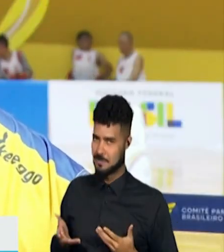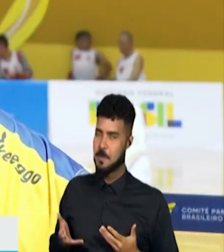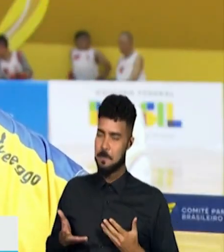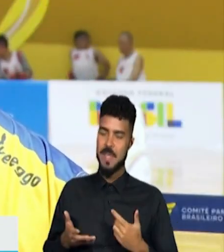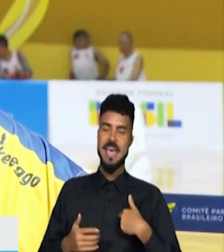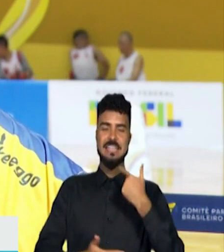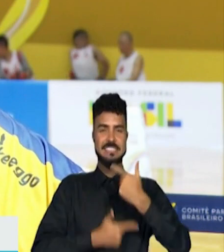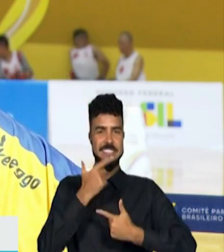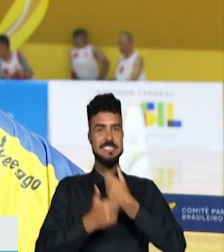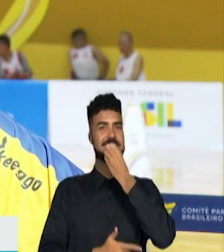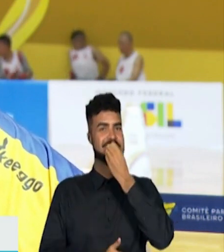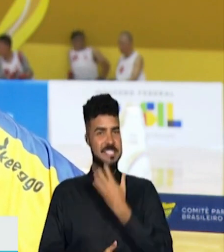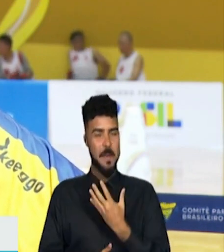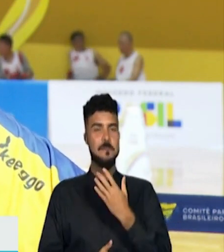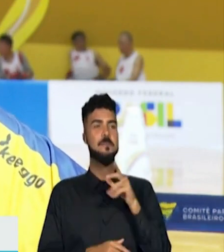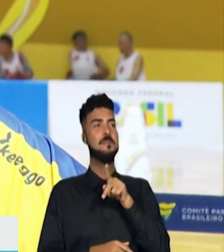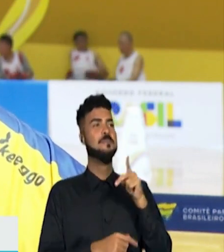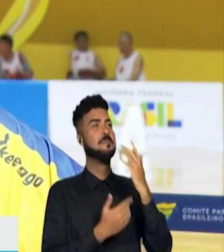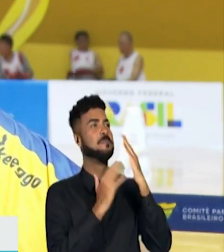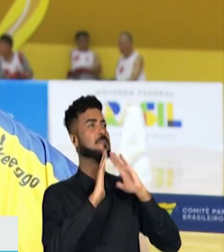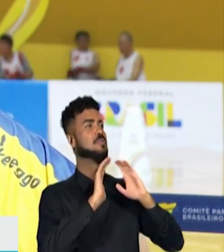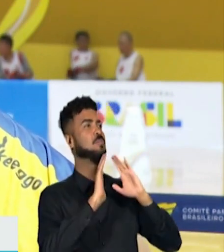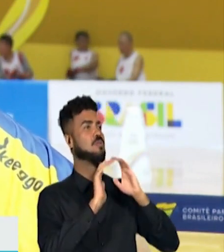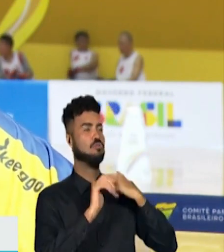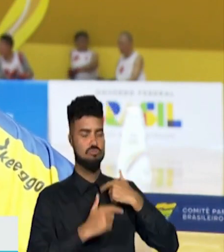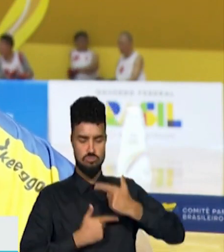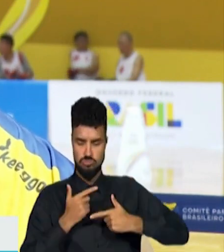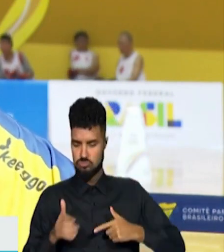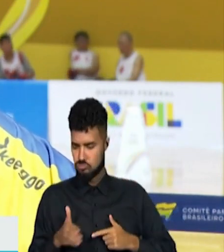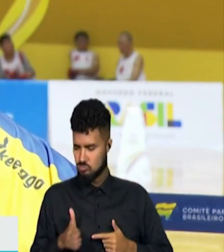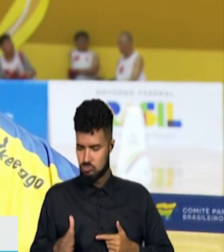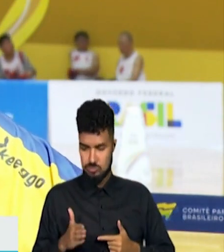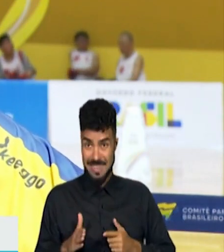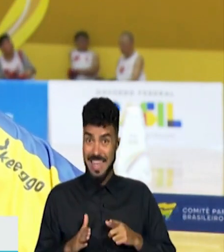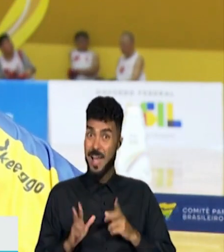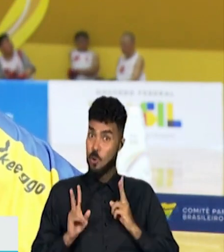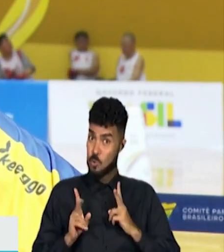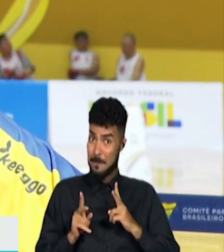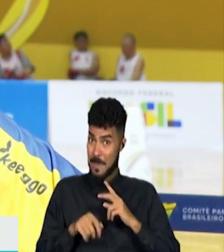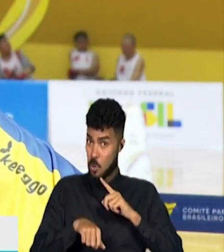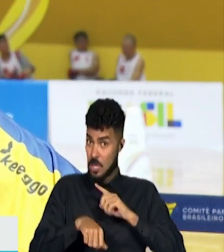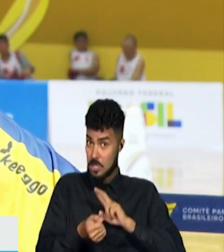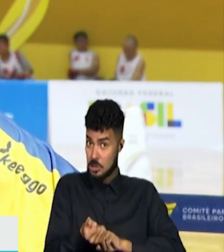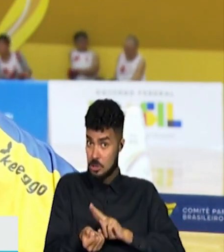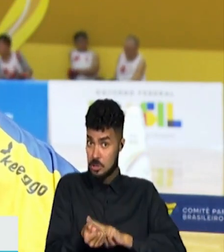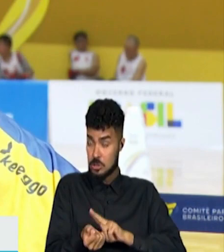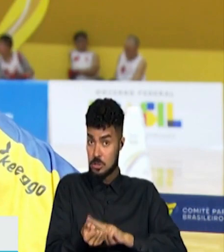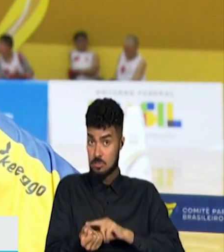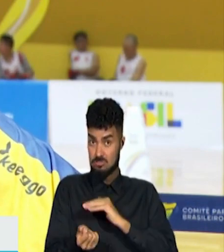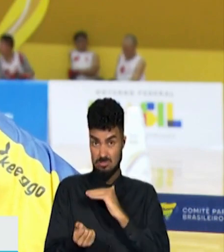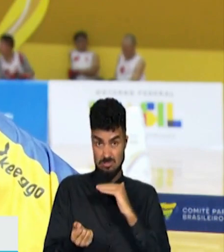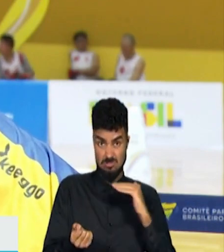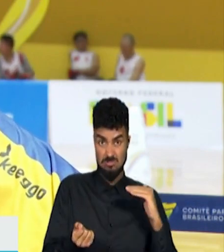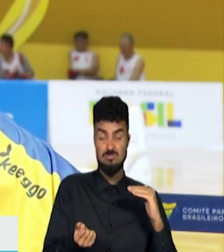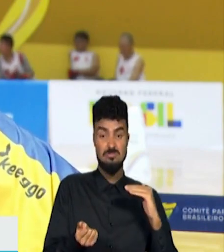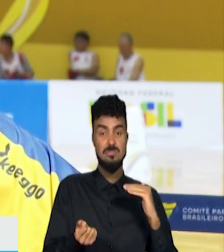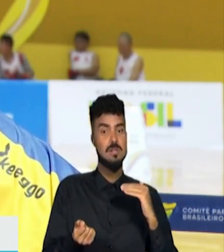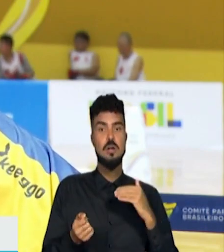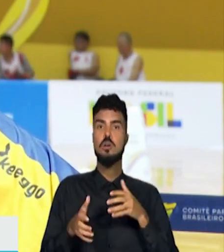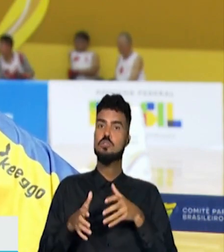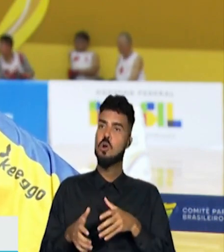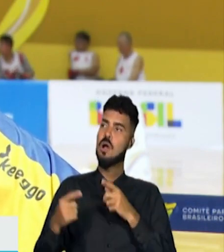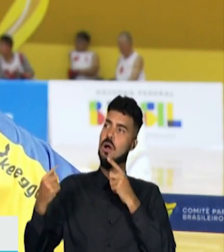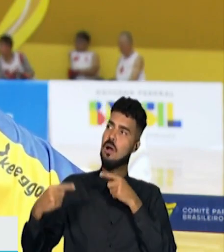conseguindo botar em prática o que o técnico pediu. Agora é só levar essa intensidade que a gente tá tendo aqui para jogar